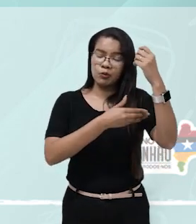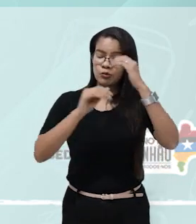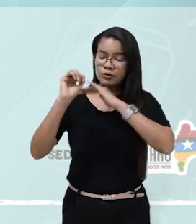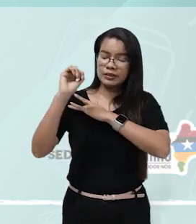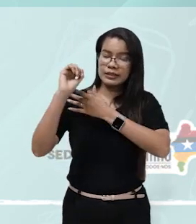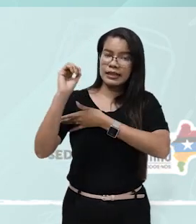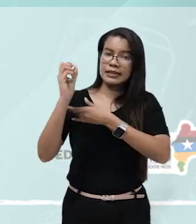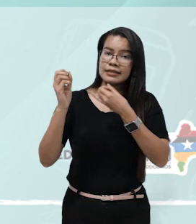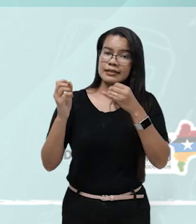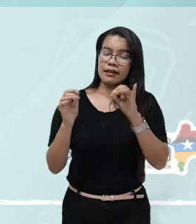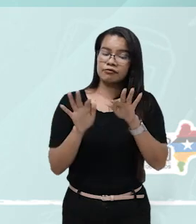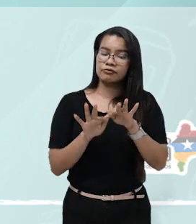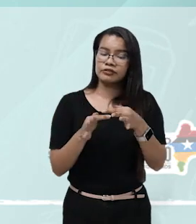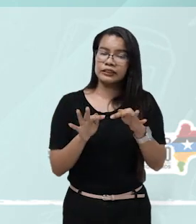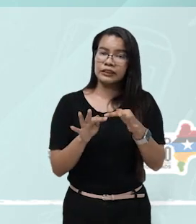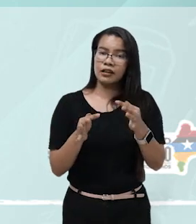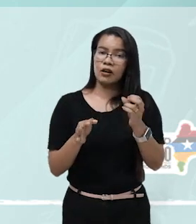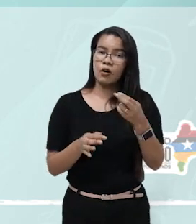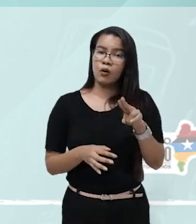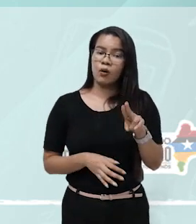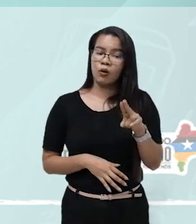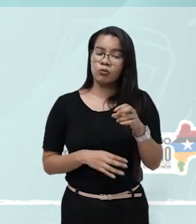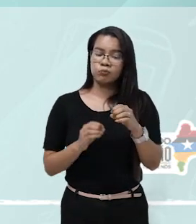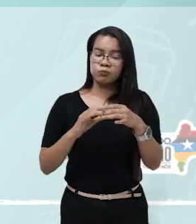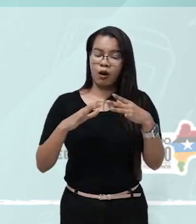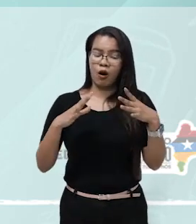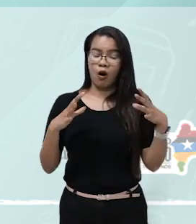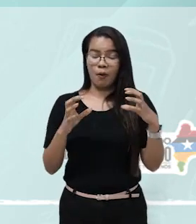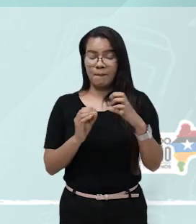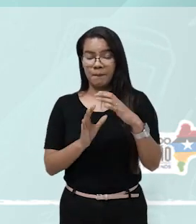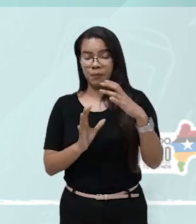coordenação motora fina, se é uma coordenação motora grossa,